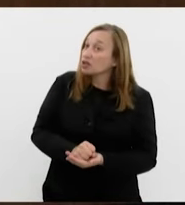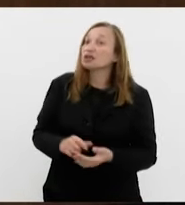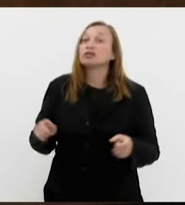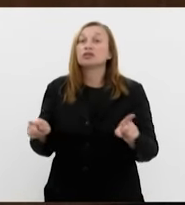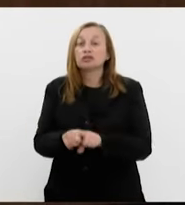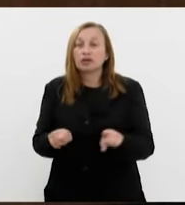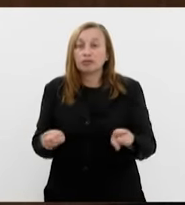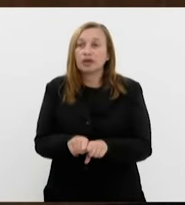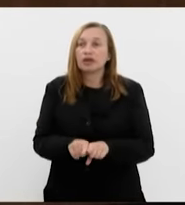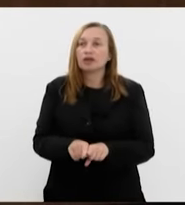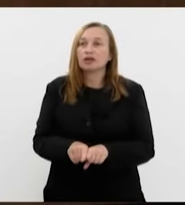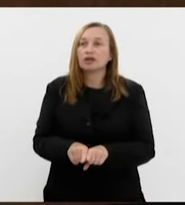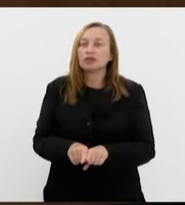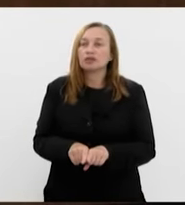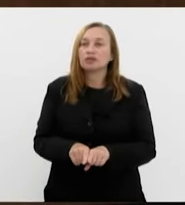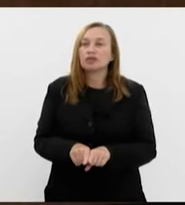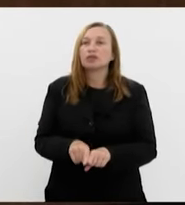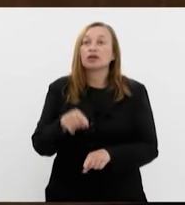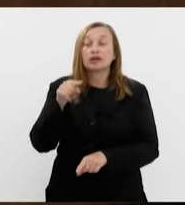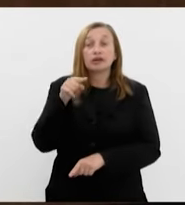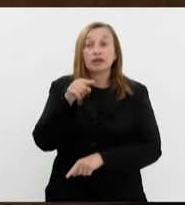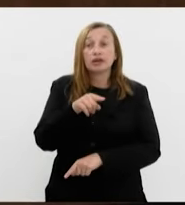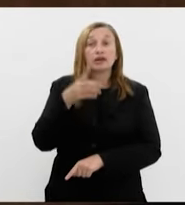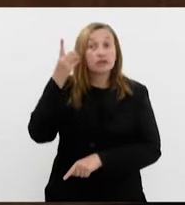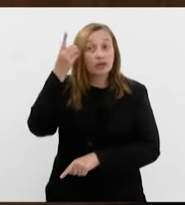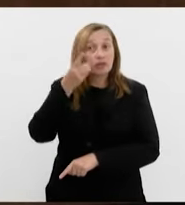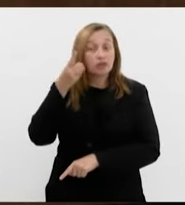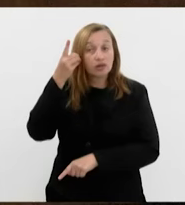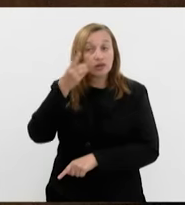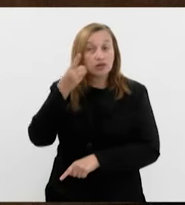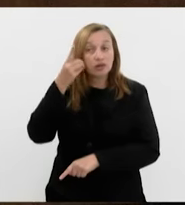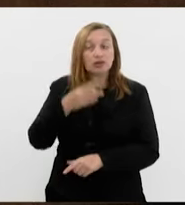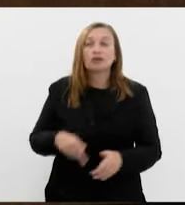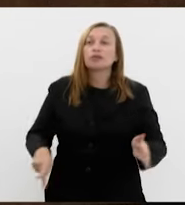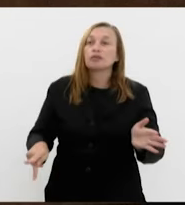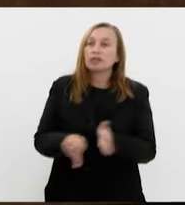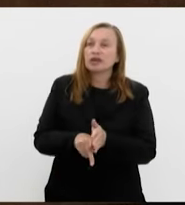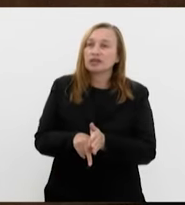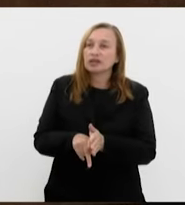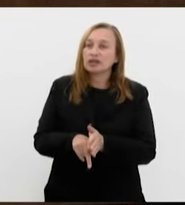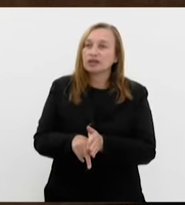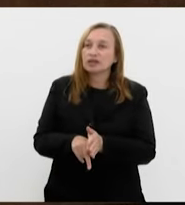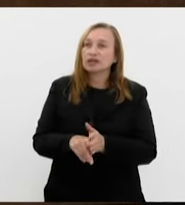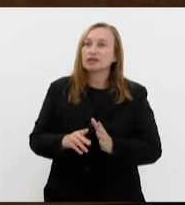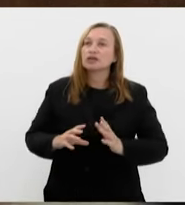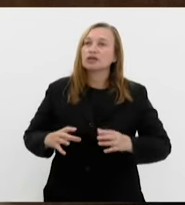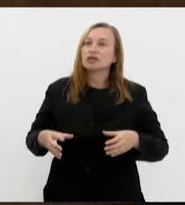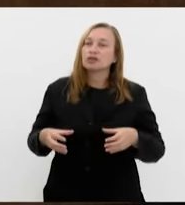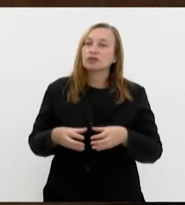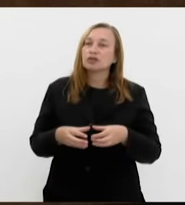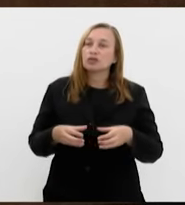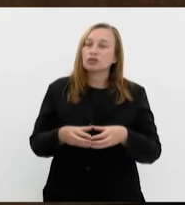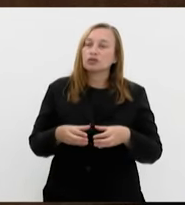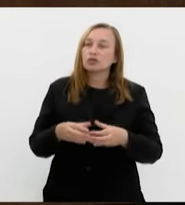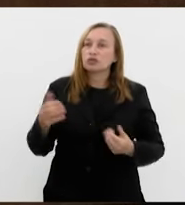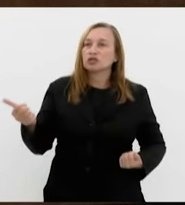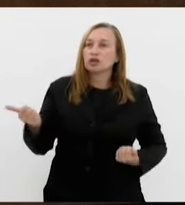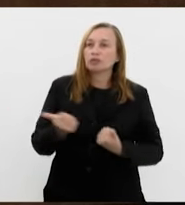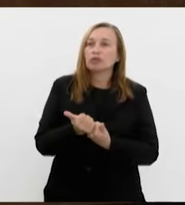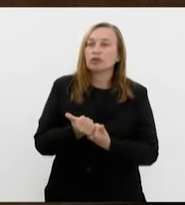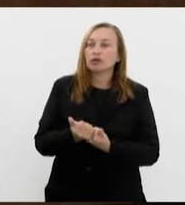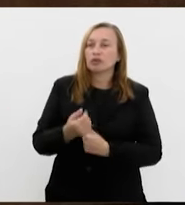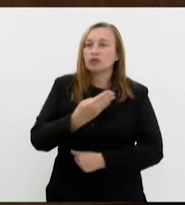também que esse deputado faz parte da bancada de apoio